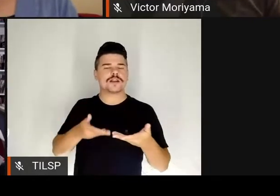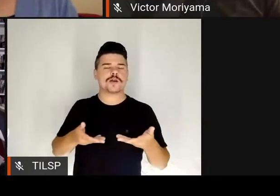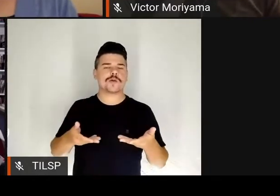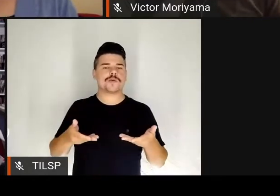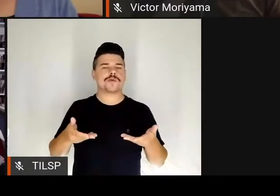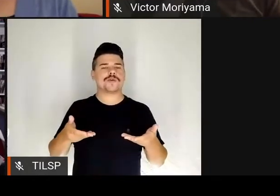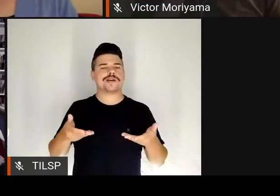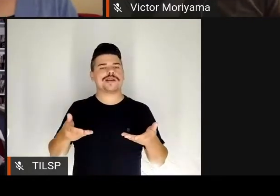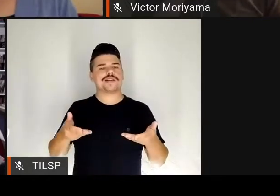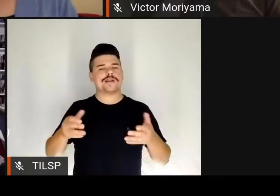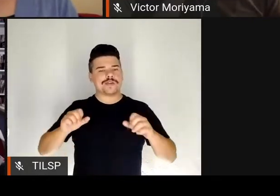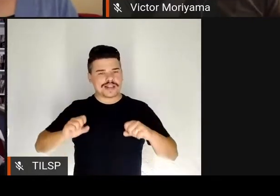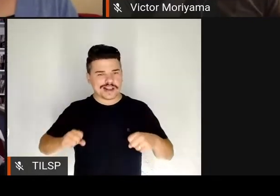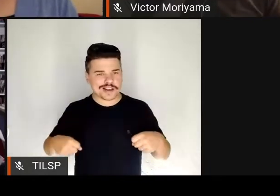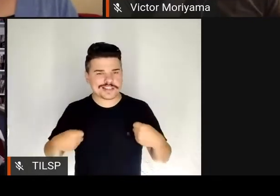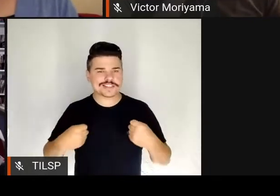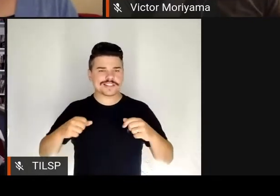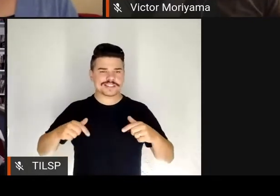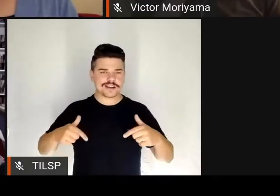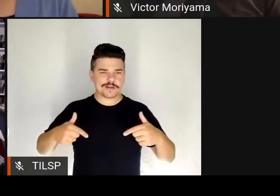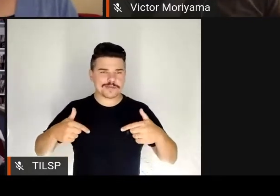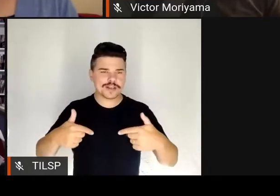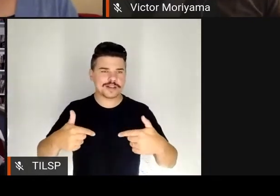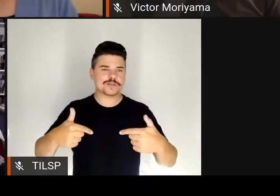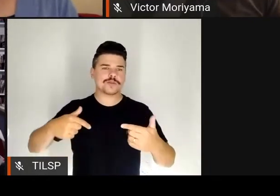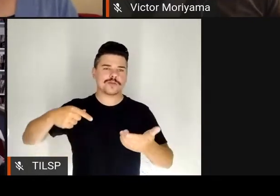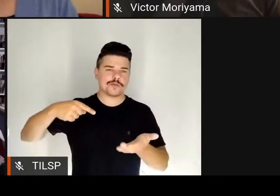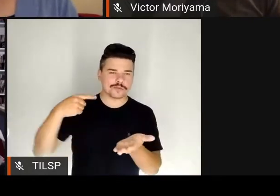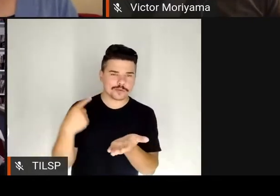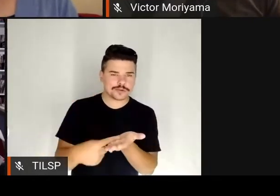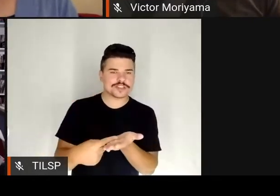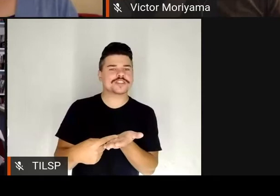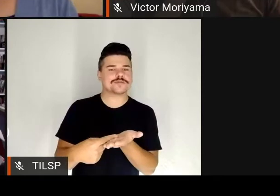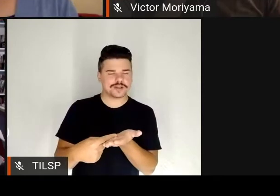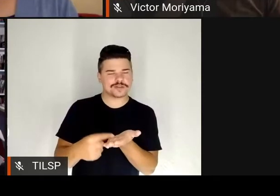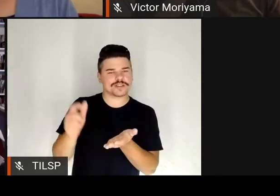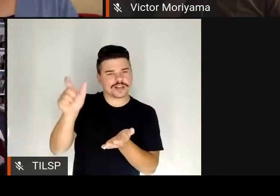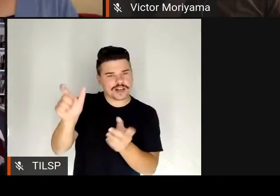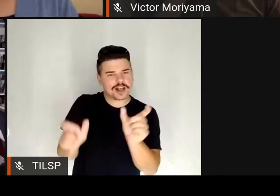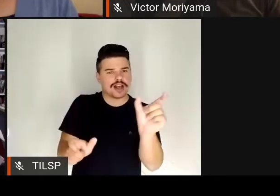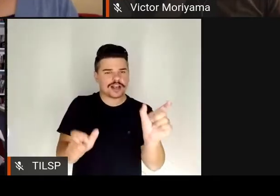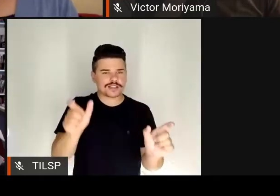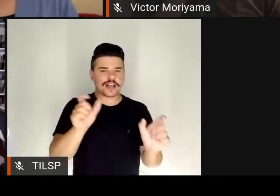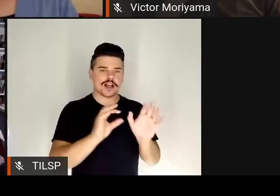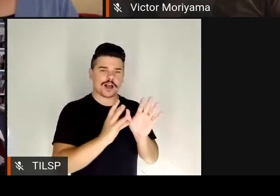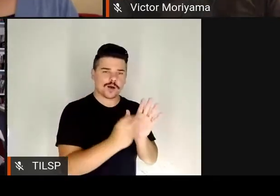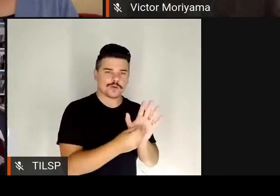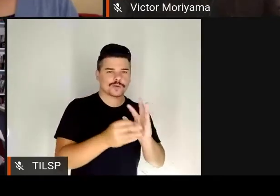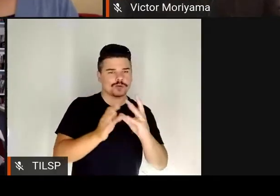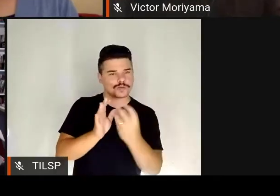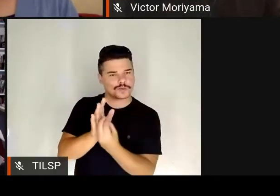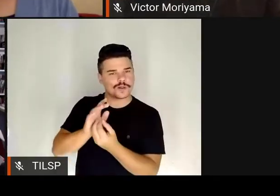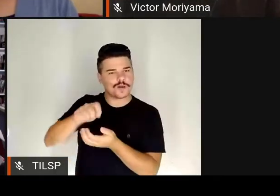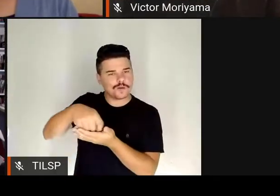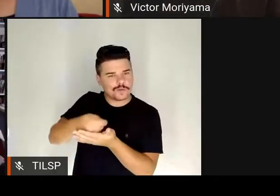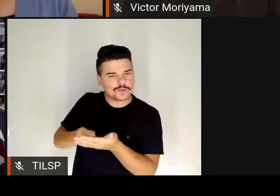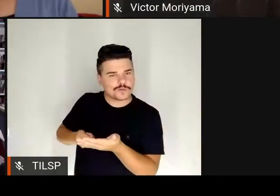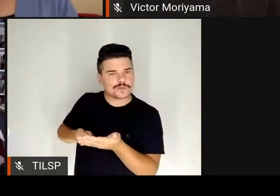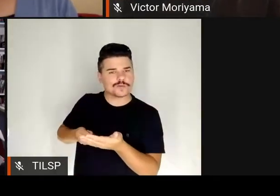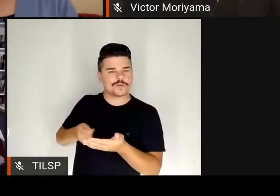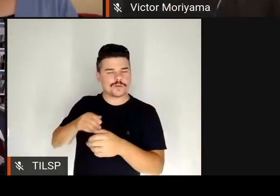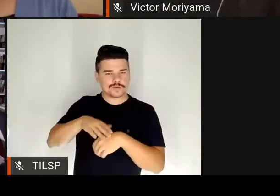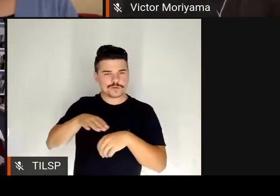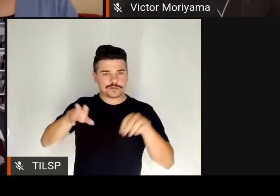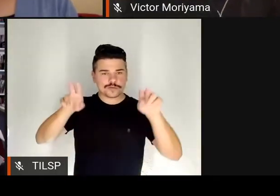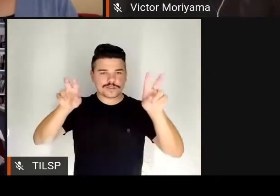um engajamento, né, e um comprometimento dos autores em relação aos seus temas, né, e um olhar